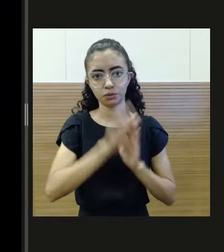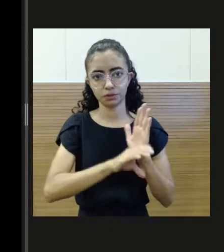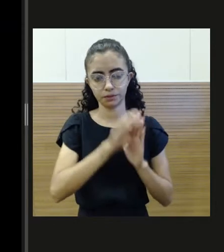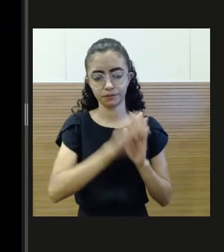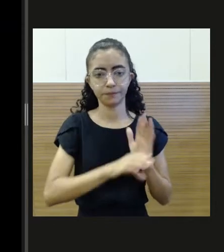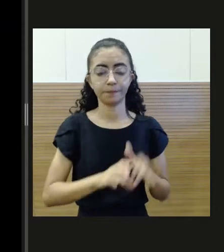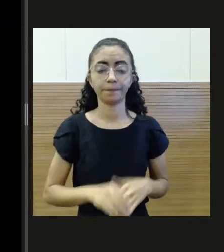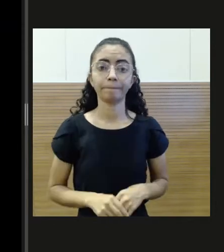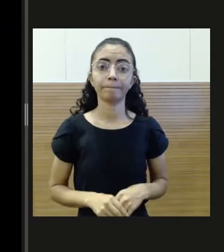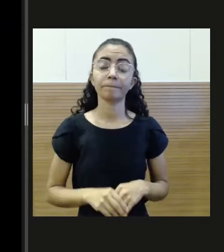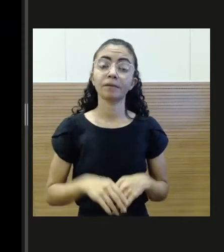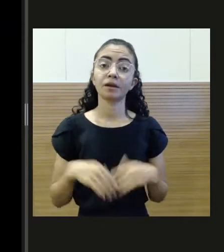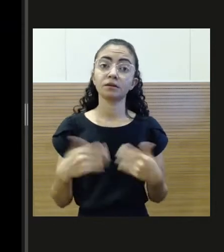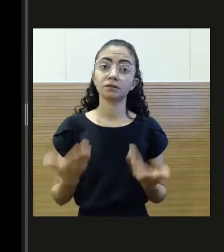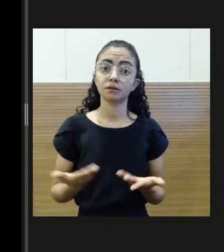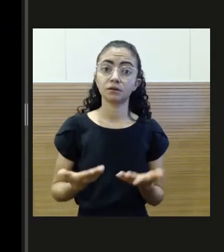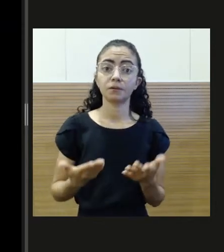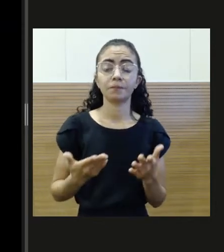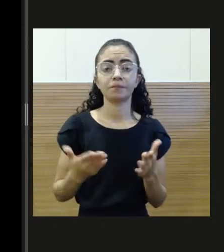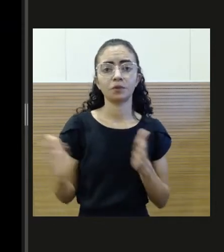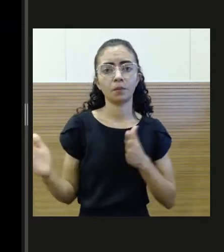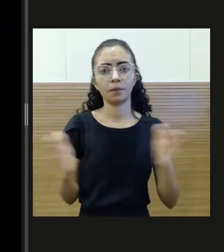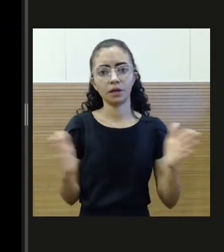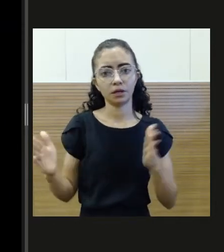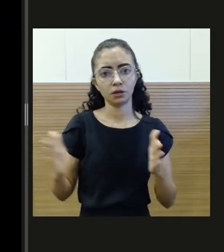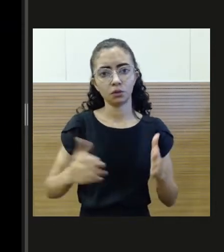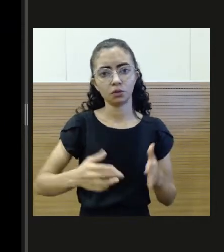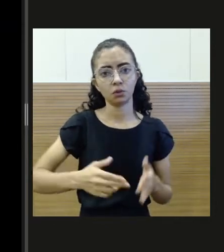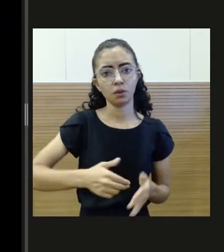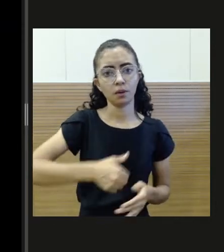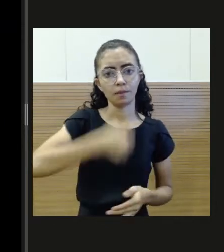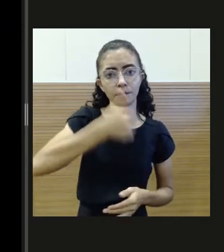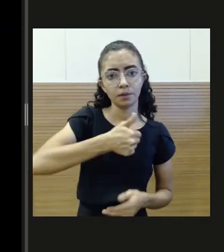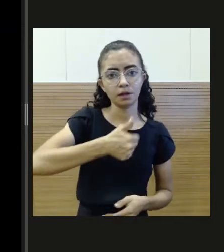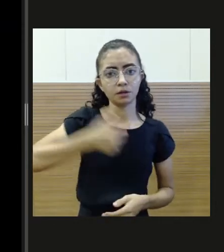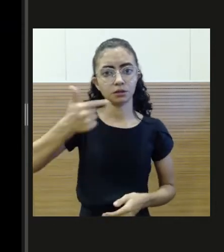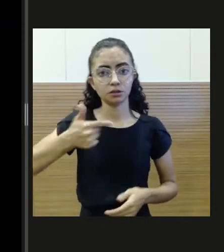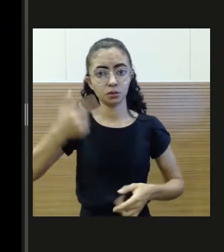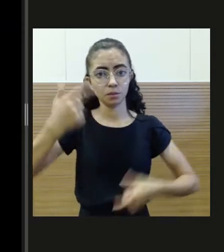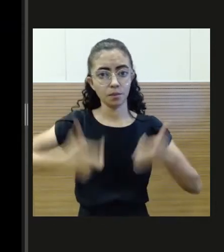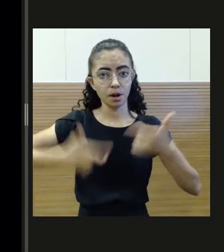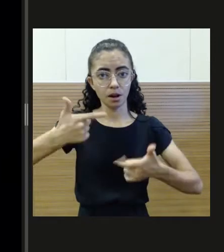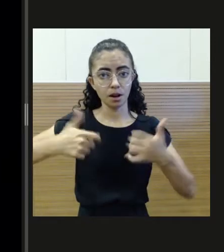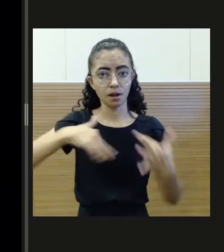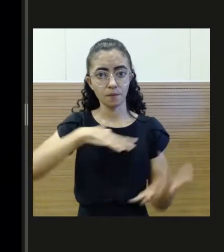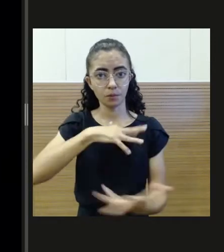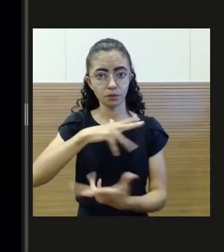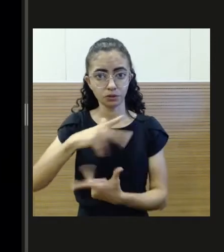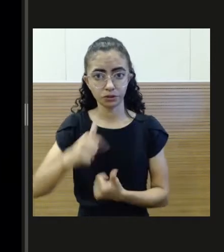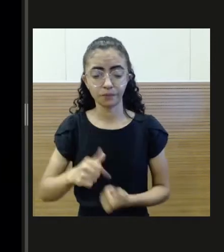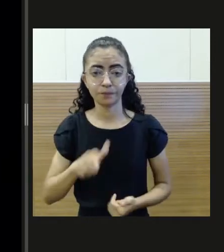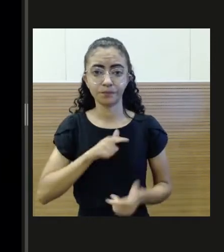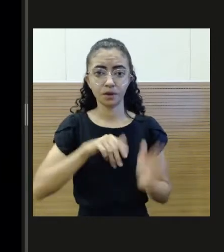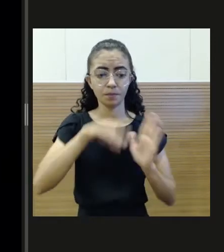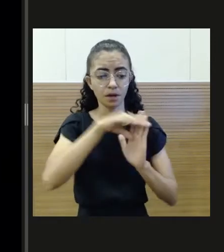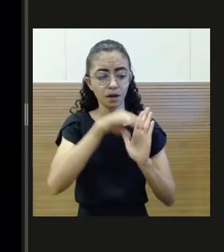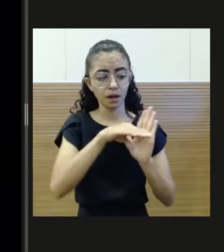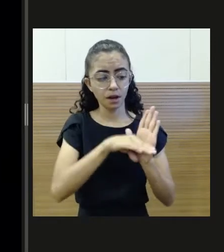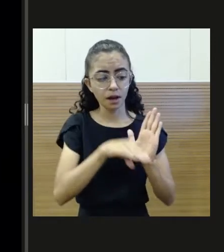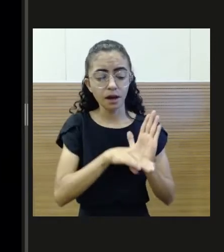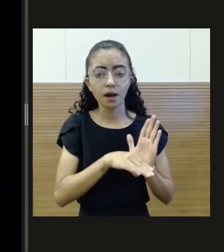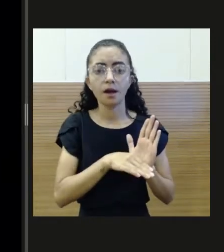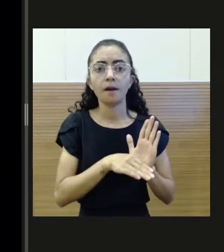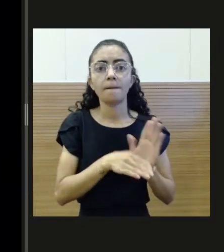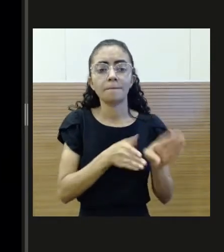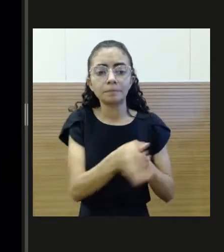Guias alimentares, na época das 2 guerras mundiais, foram feitas para encorajar o consumo de mais comida vista